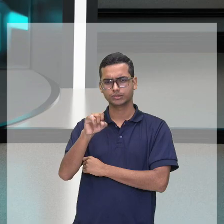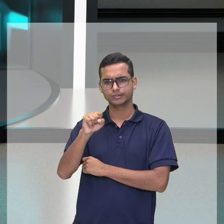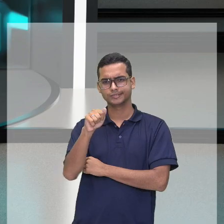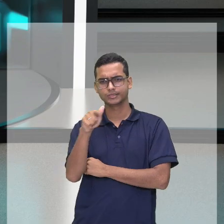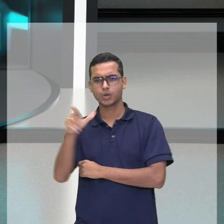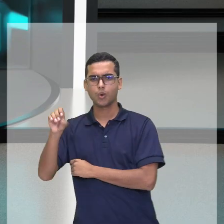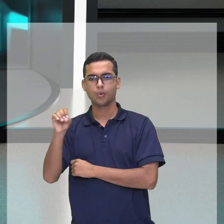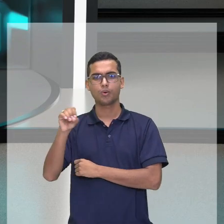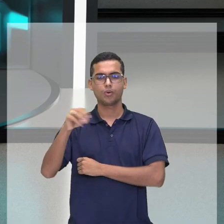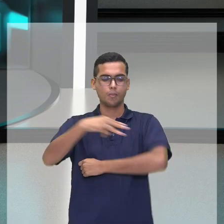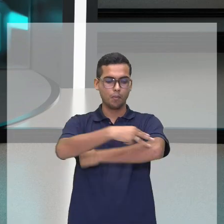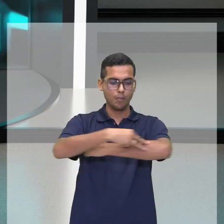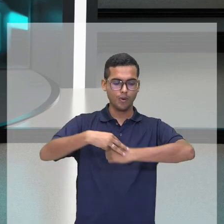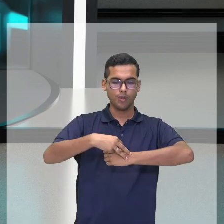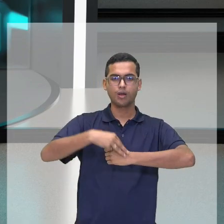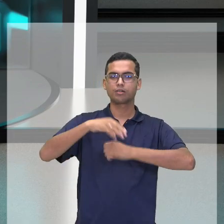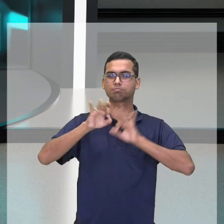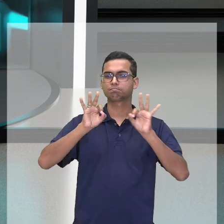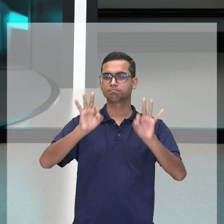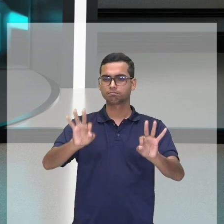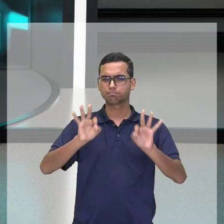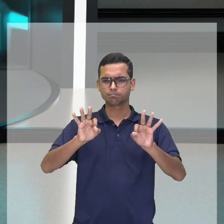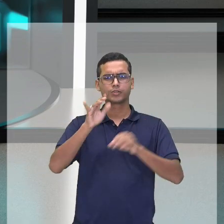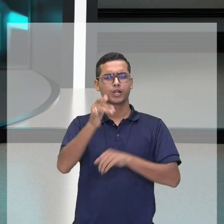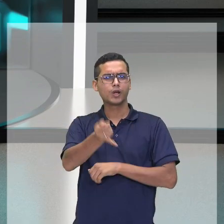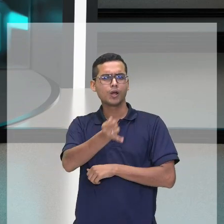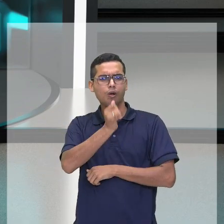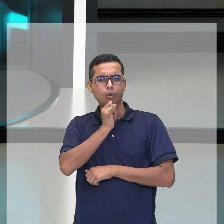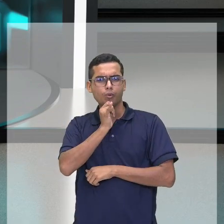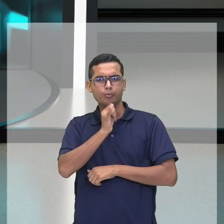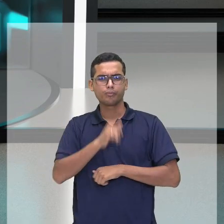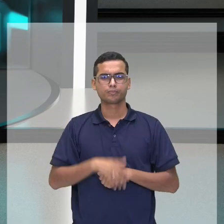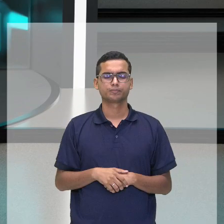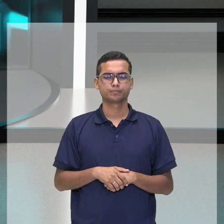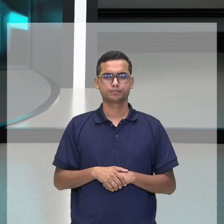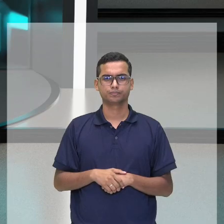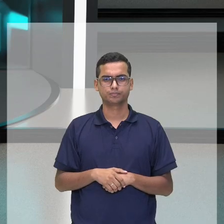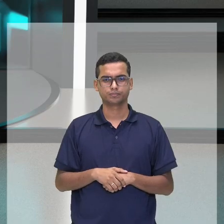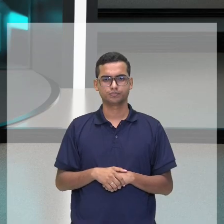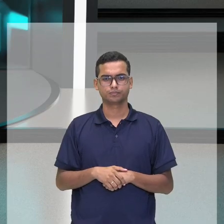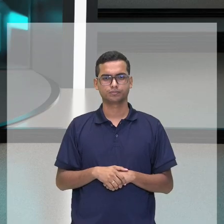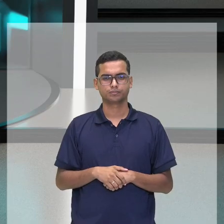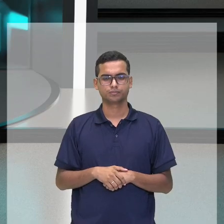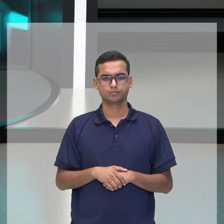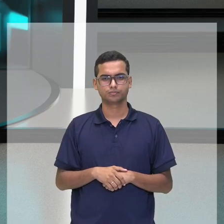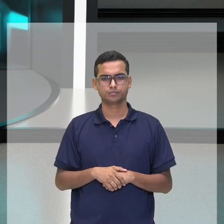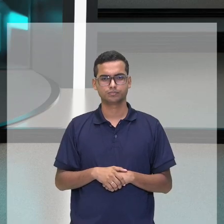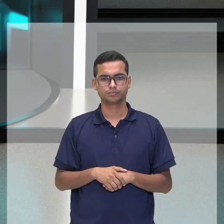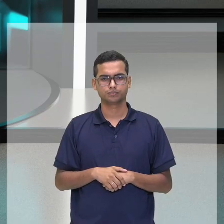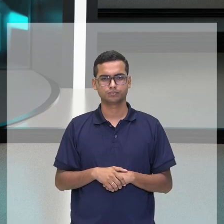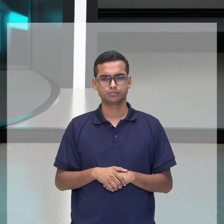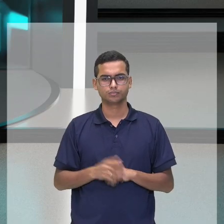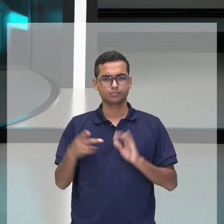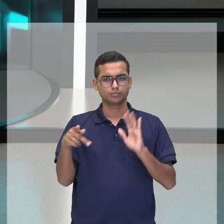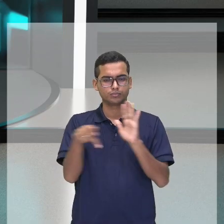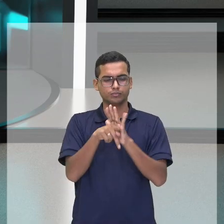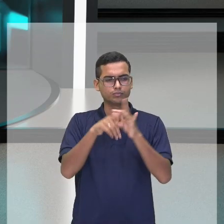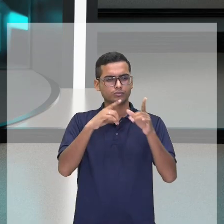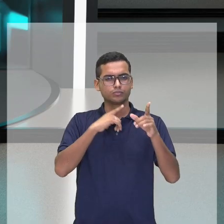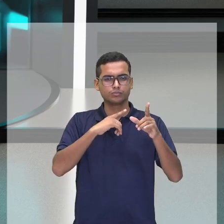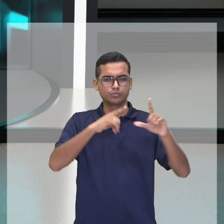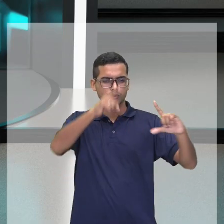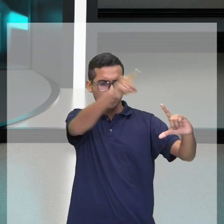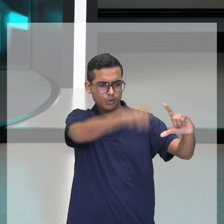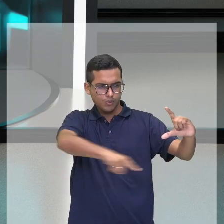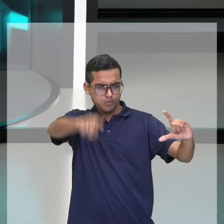selecionada. Quando você vai fazer, por exemplo, um movimento de tiro com arco, né,